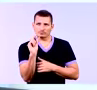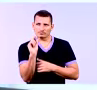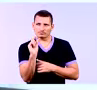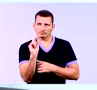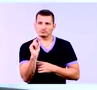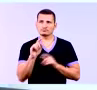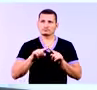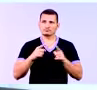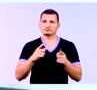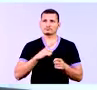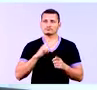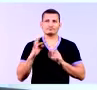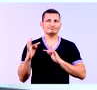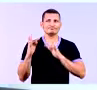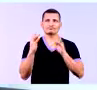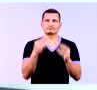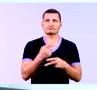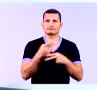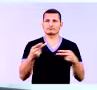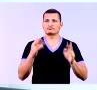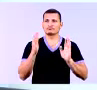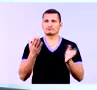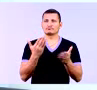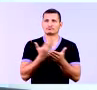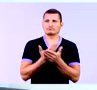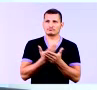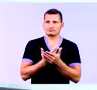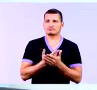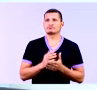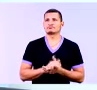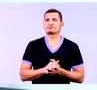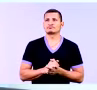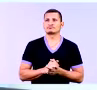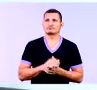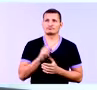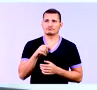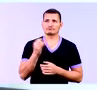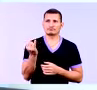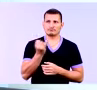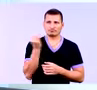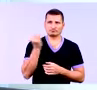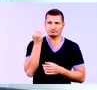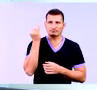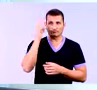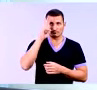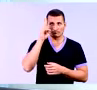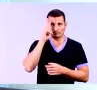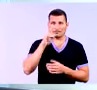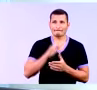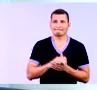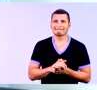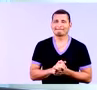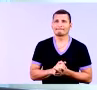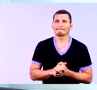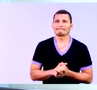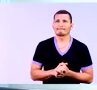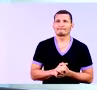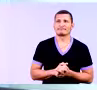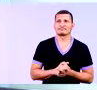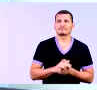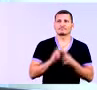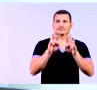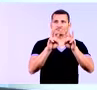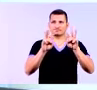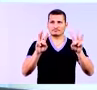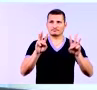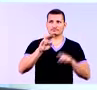trouxe todos os recursos que nós até agora utilizamos. É importante ressaltar que o site do